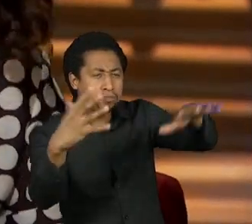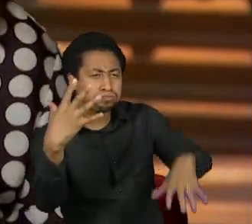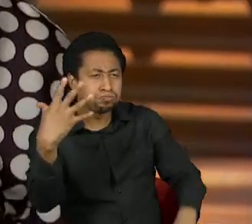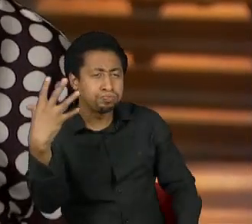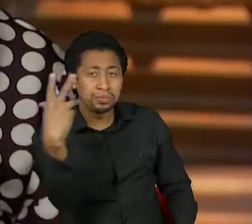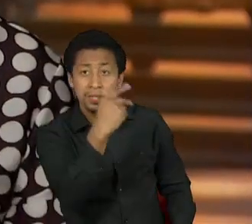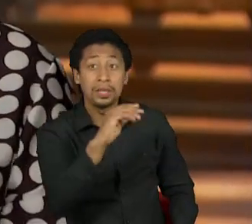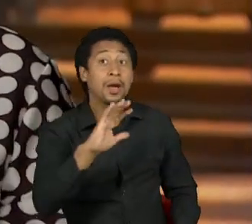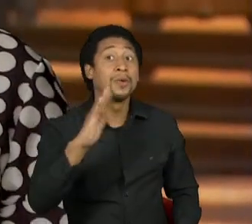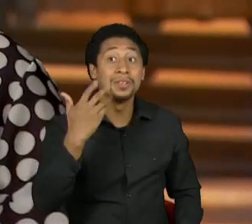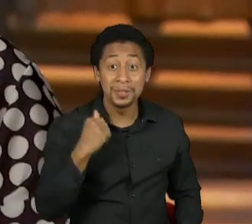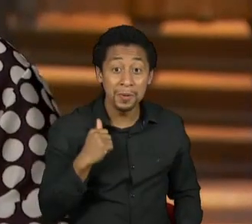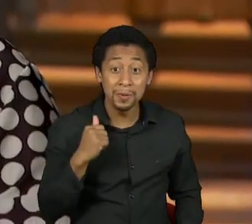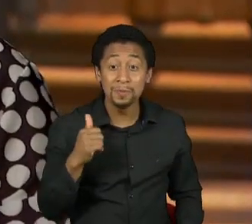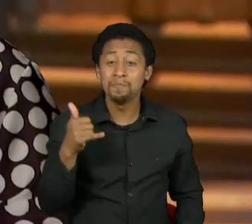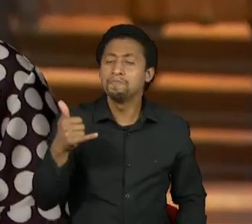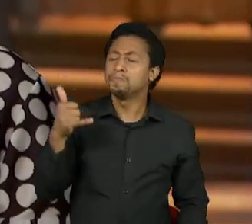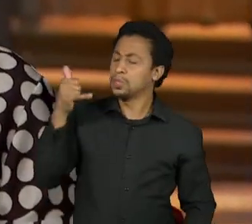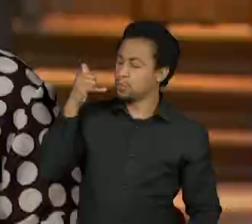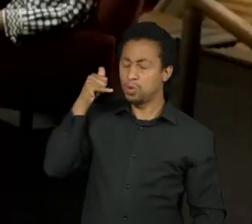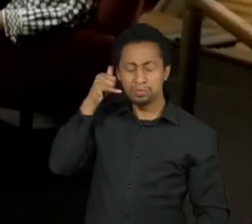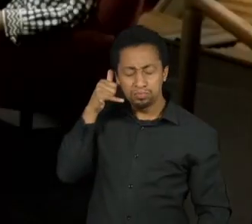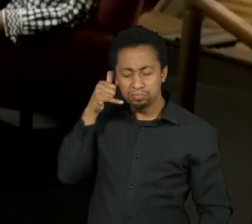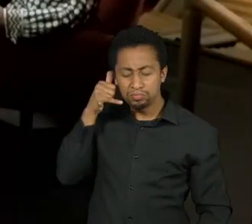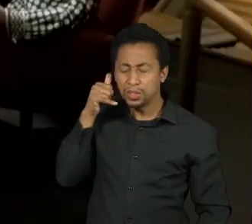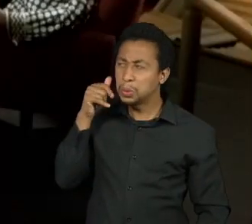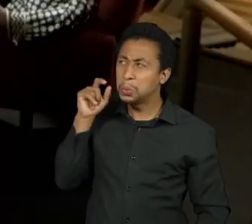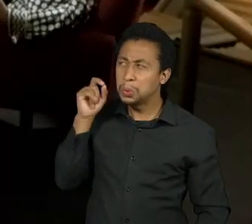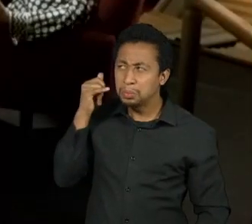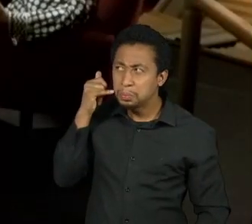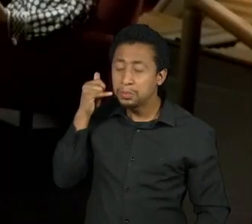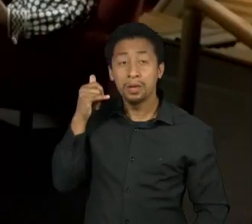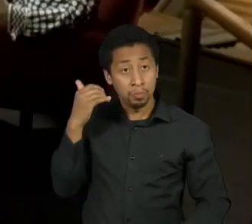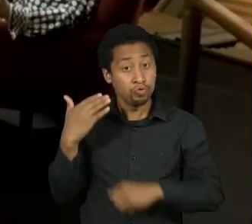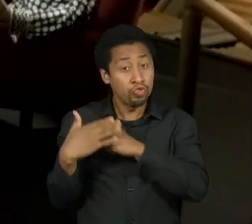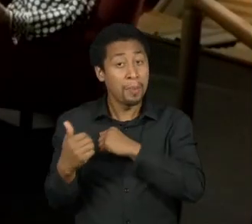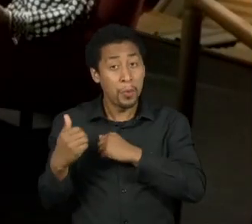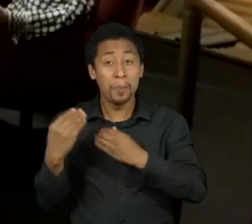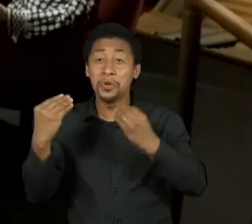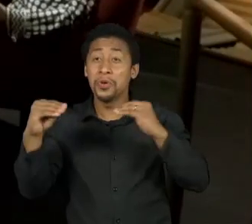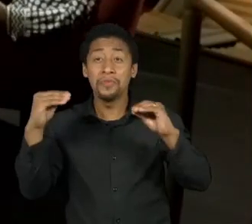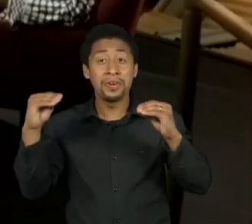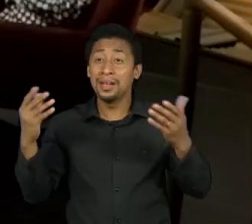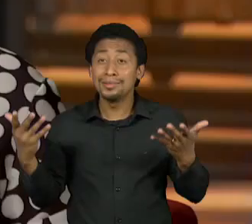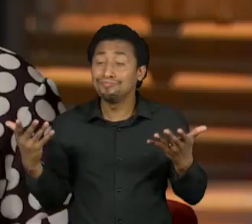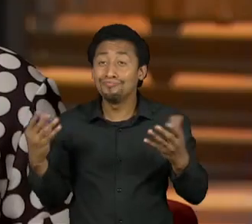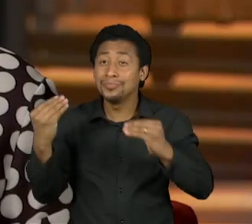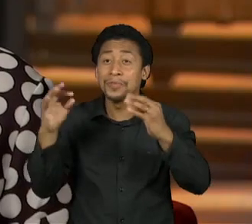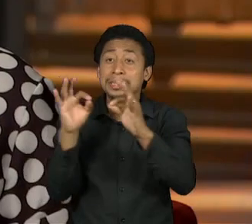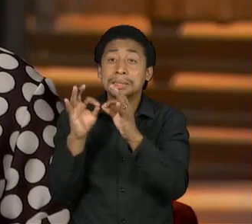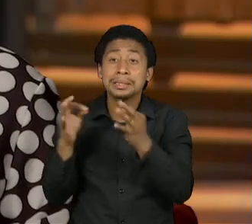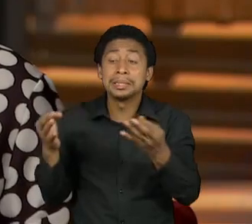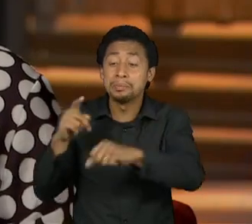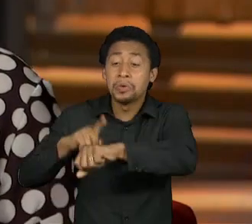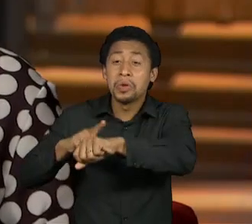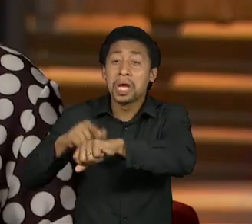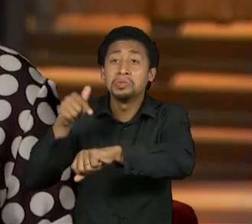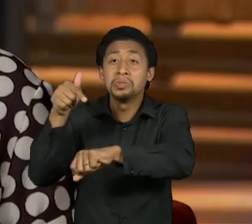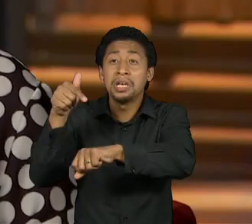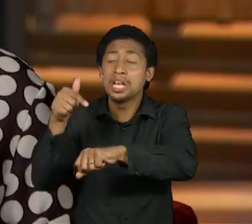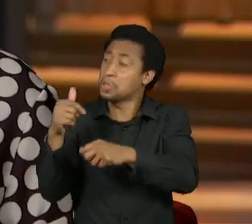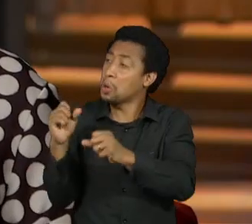e me liga ali e vamos trabalhar Ficou claro era uma novela simples é uma novela das sete horas é uma família